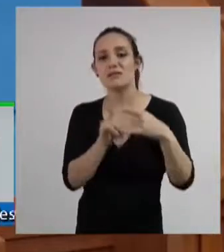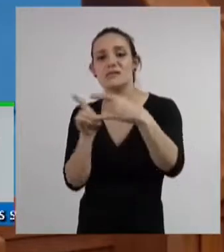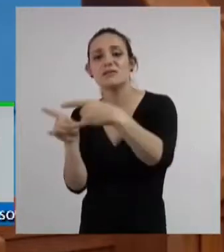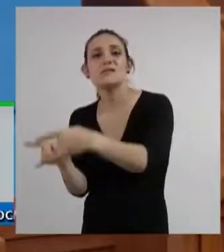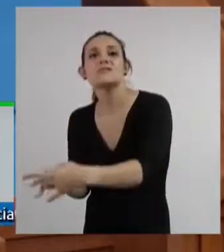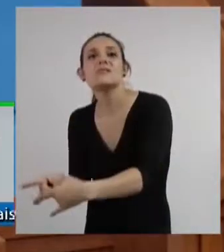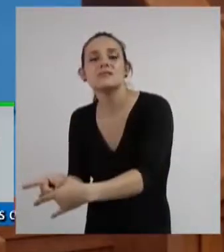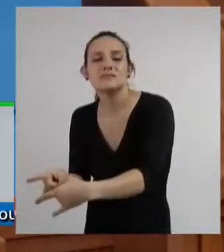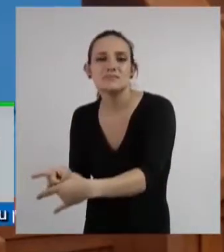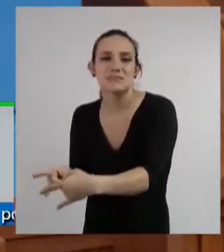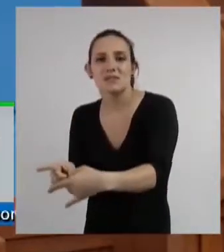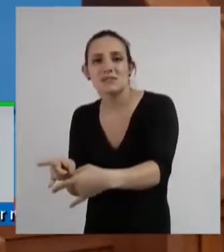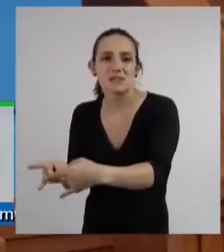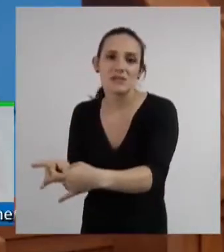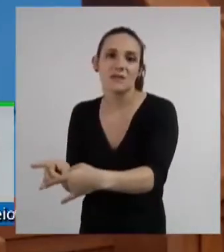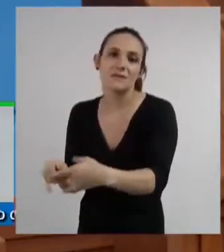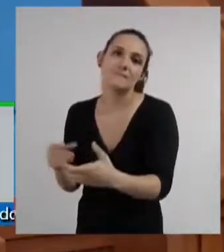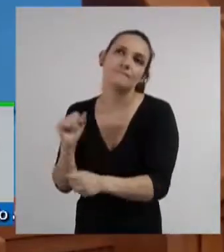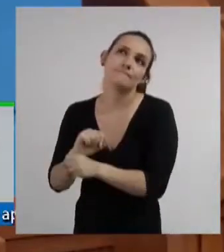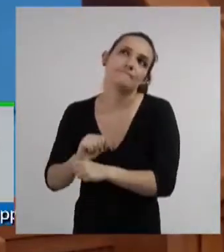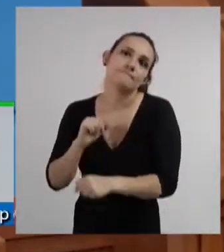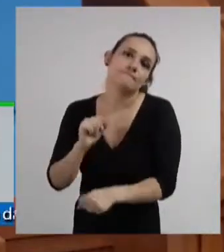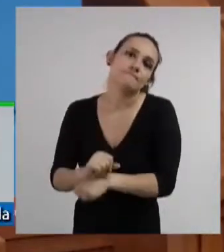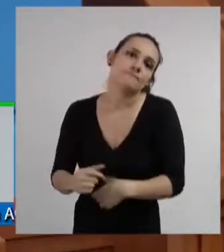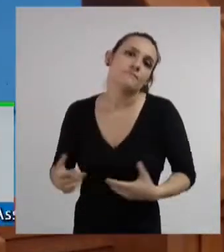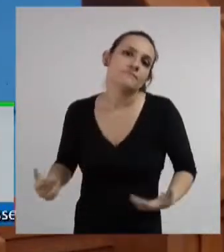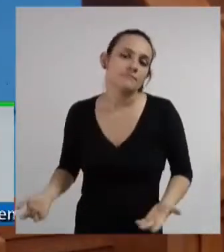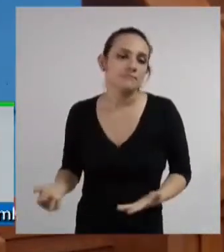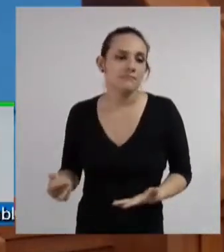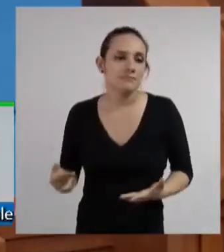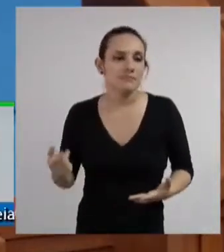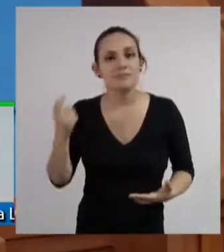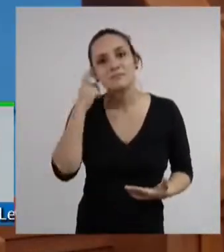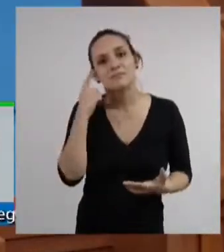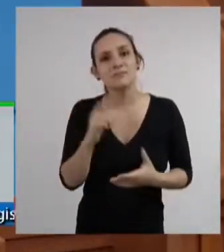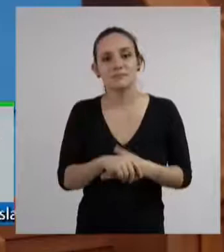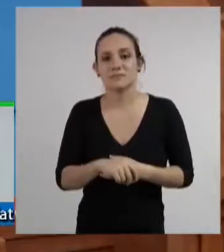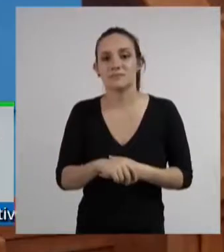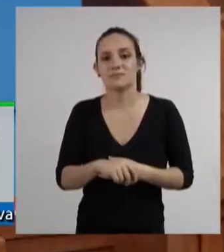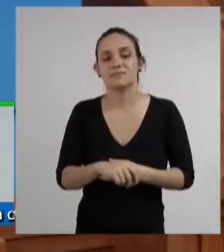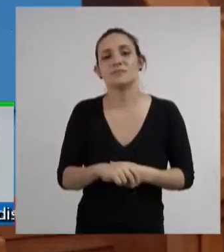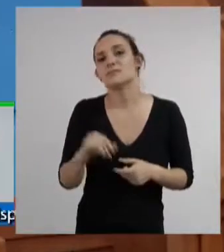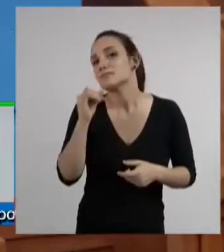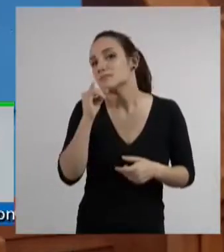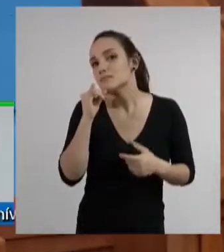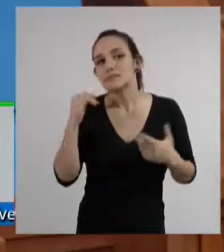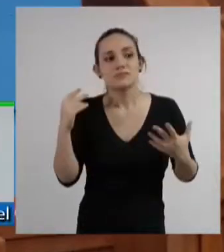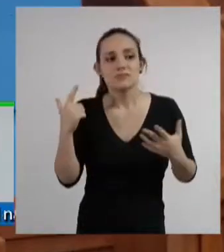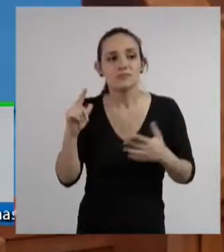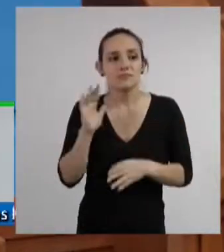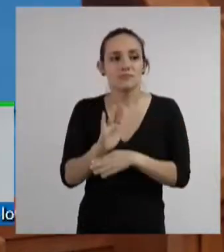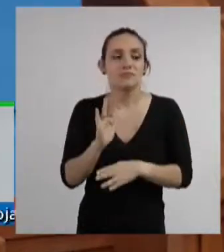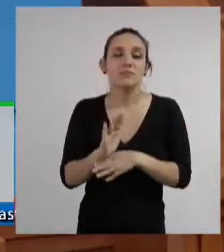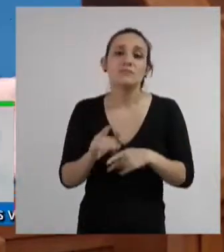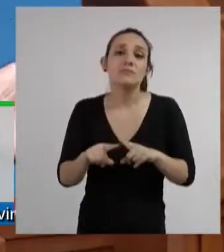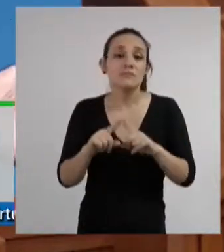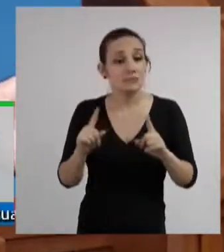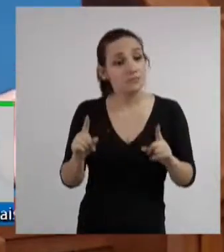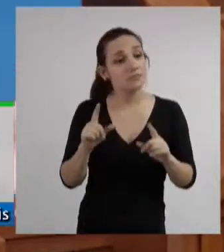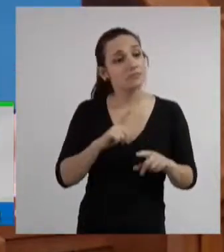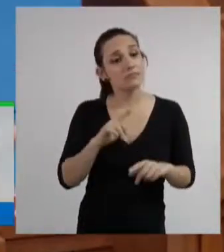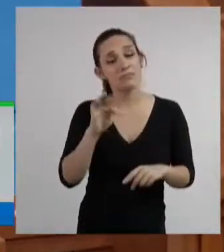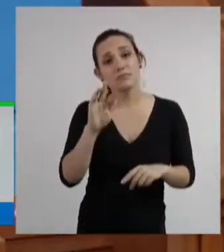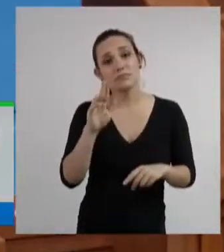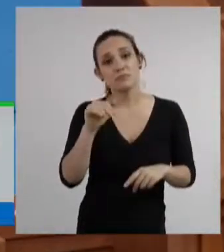mês recebe o percentual dentro da partida dos 25% do Fundersul. E nós